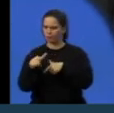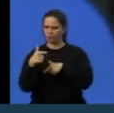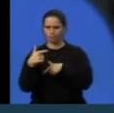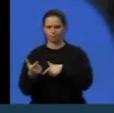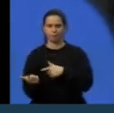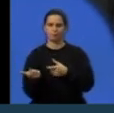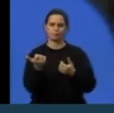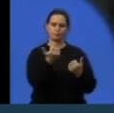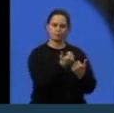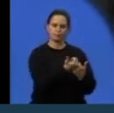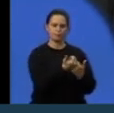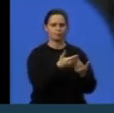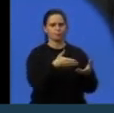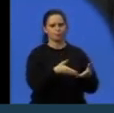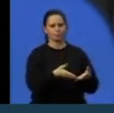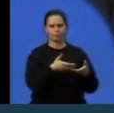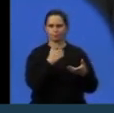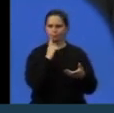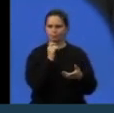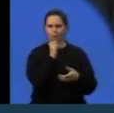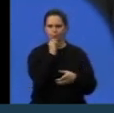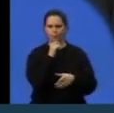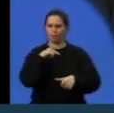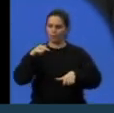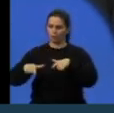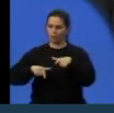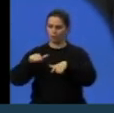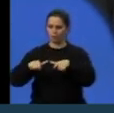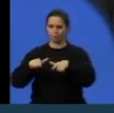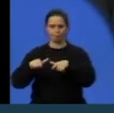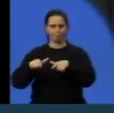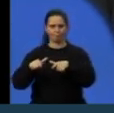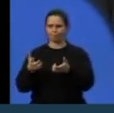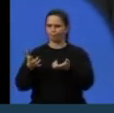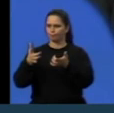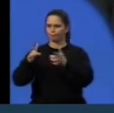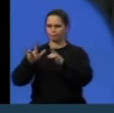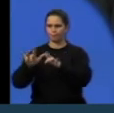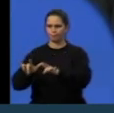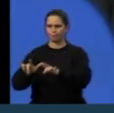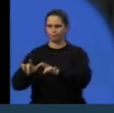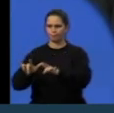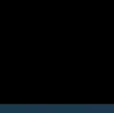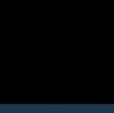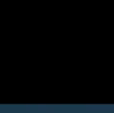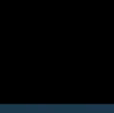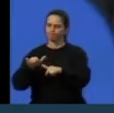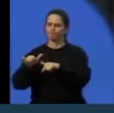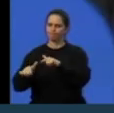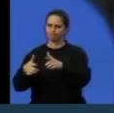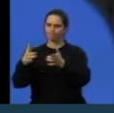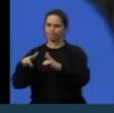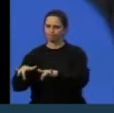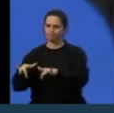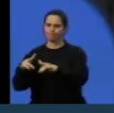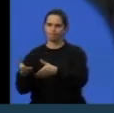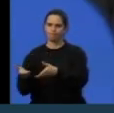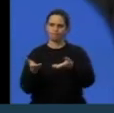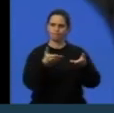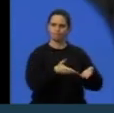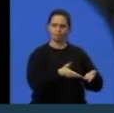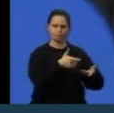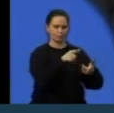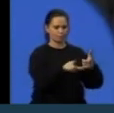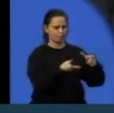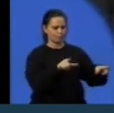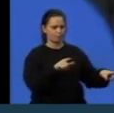lugar no laboral, né? Deixa de executar as suas atividades de trabalho, consequentemente, as outras